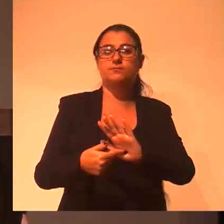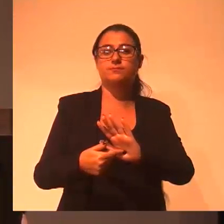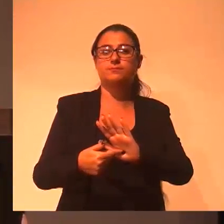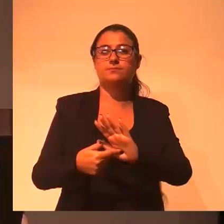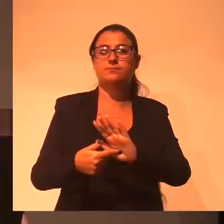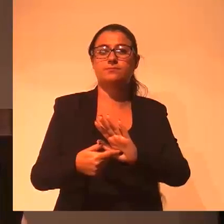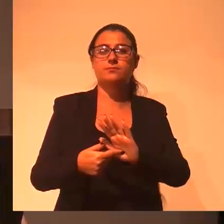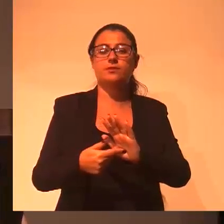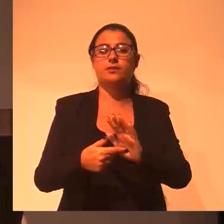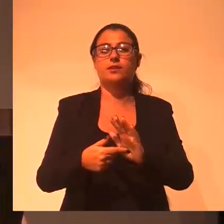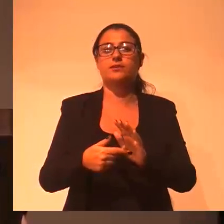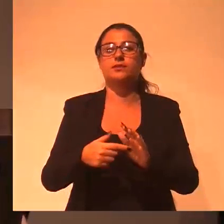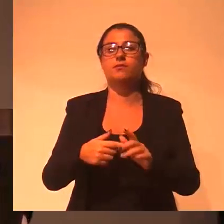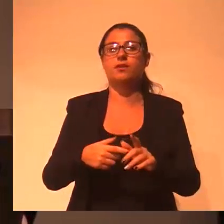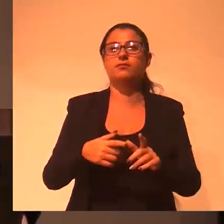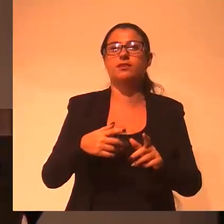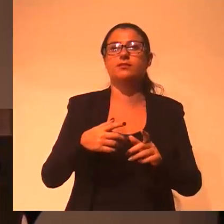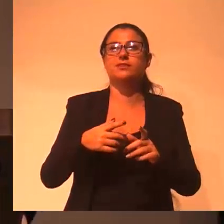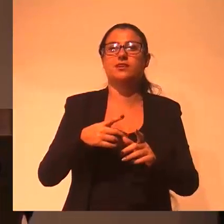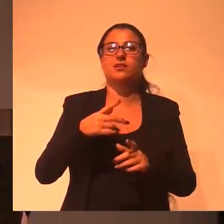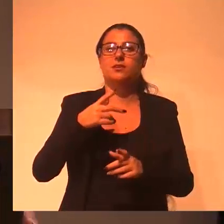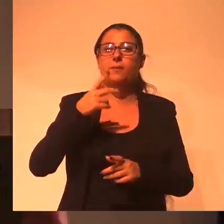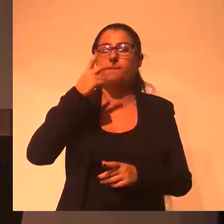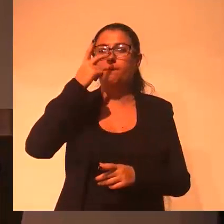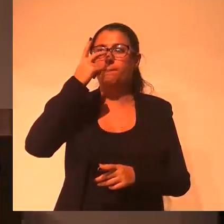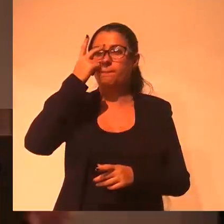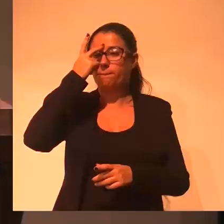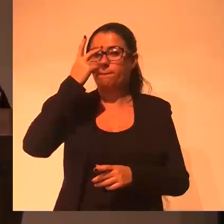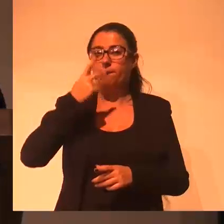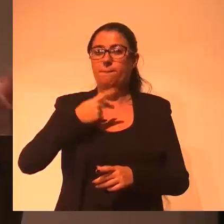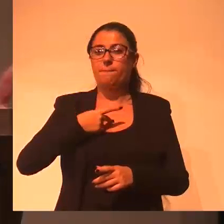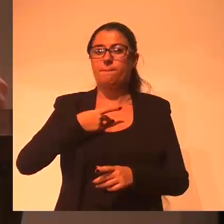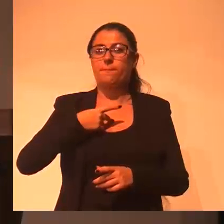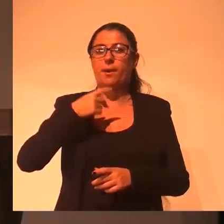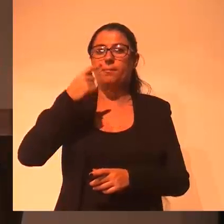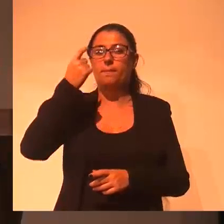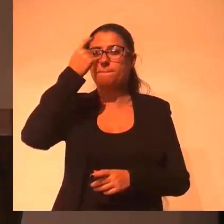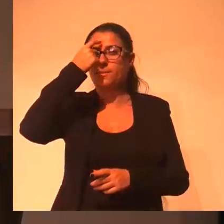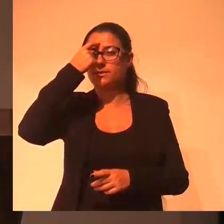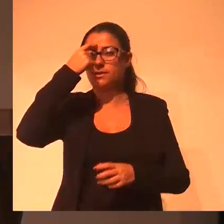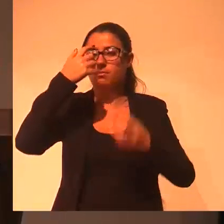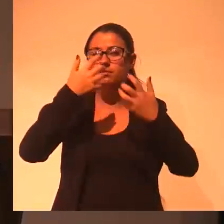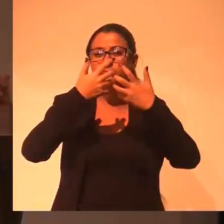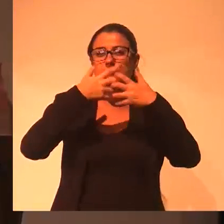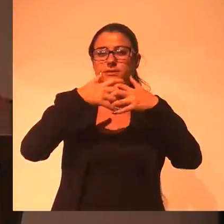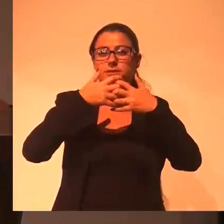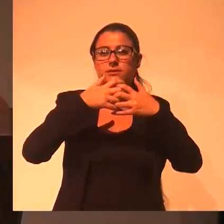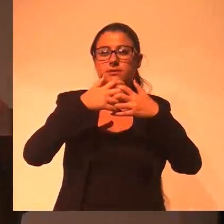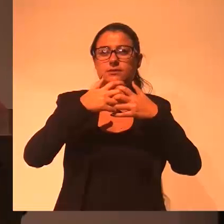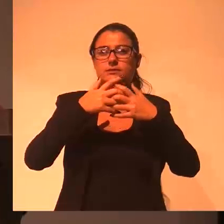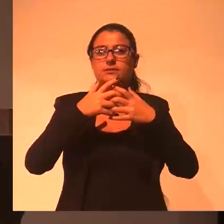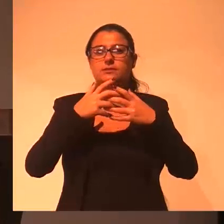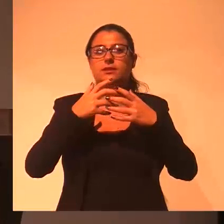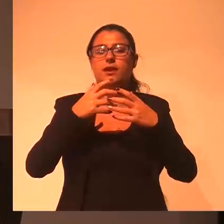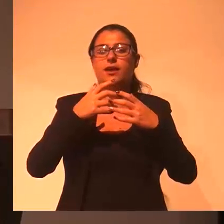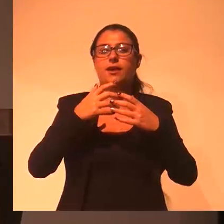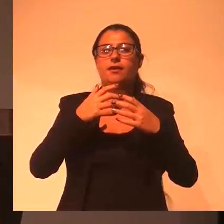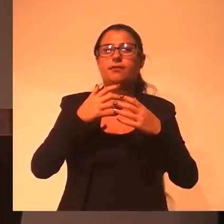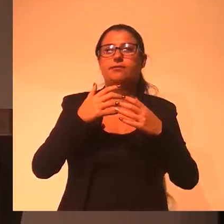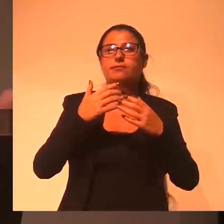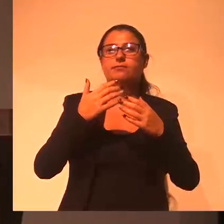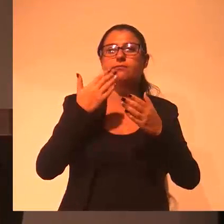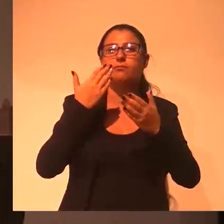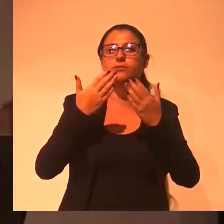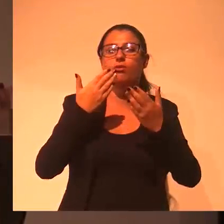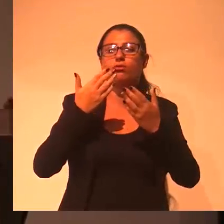os tabus? Porque nas nossas famílias pode ser um tabu também falar de uma depressão, ele chama de transtorno mental. Precisa